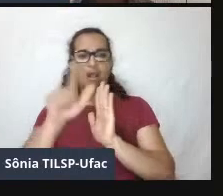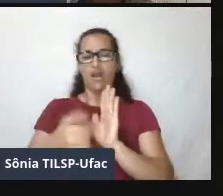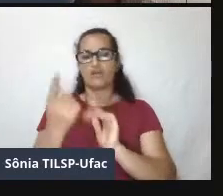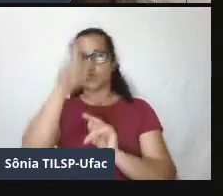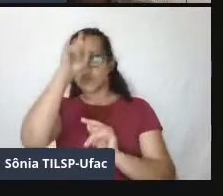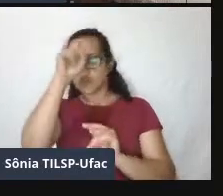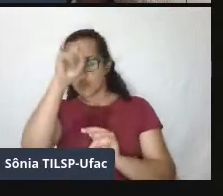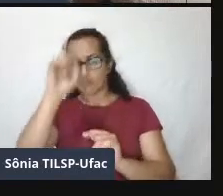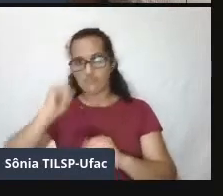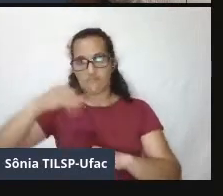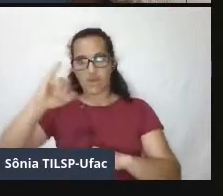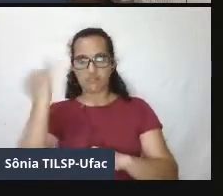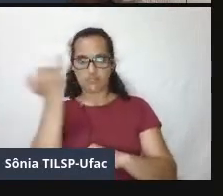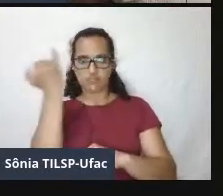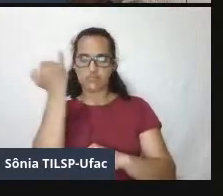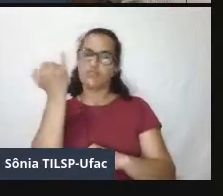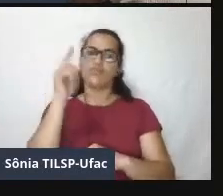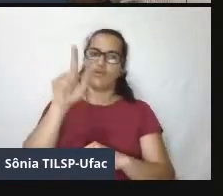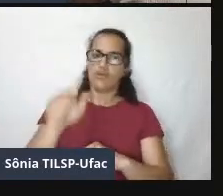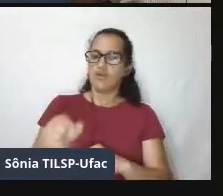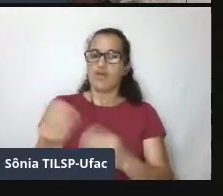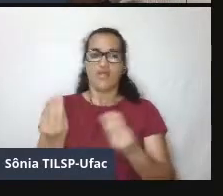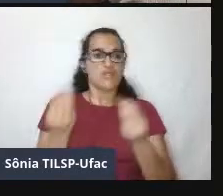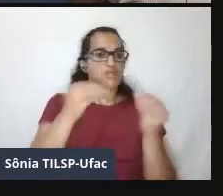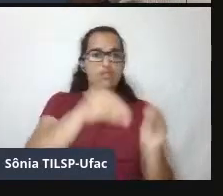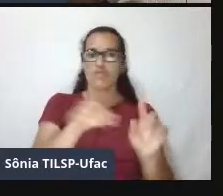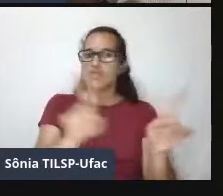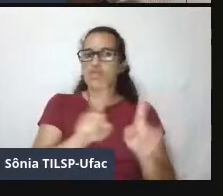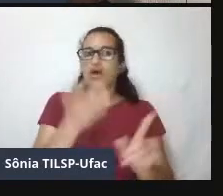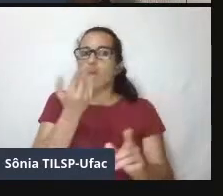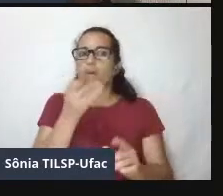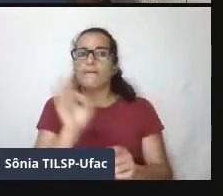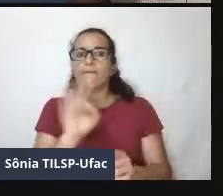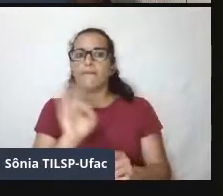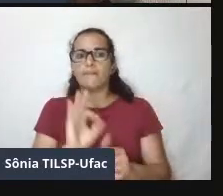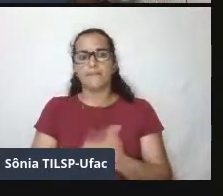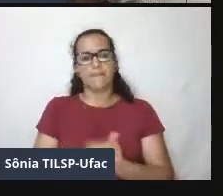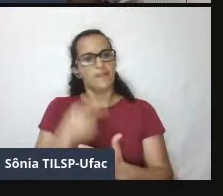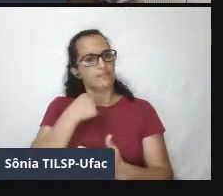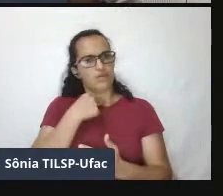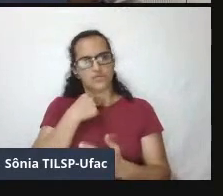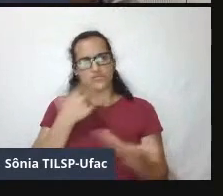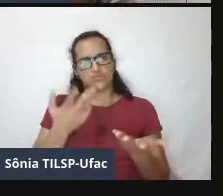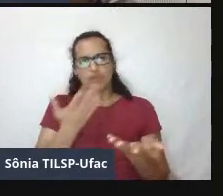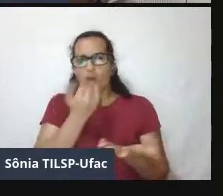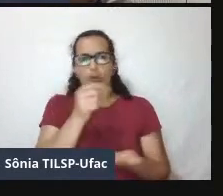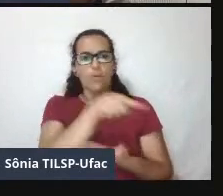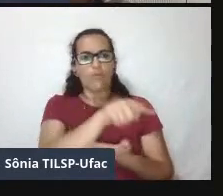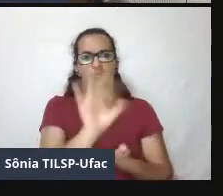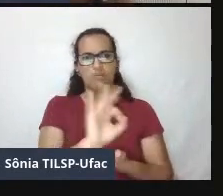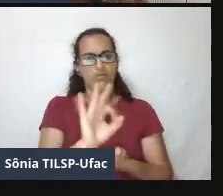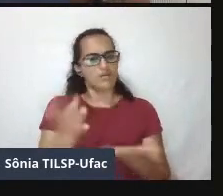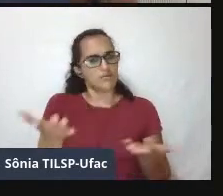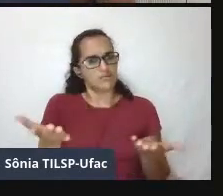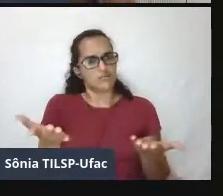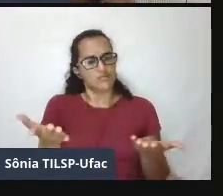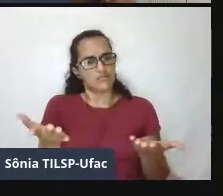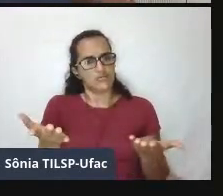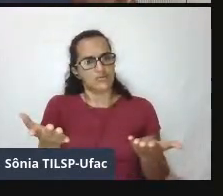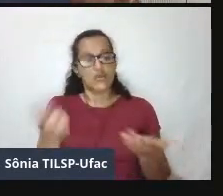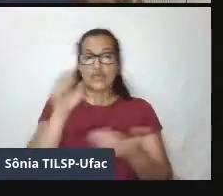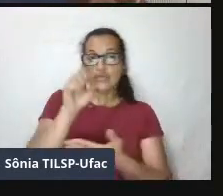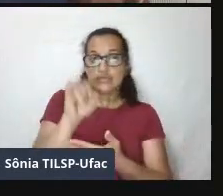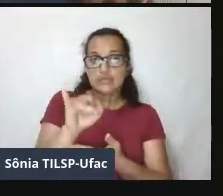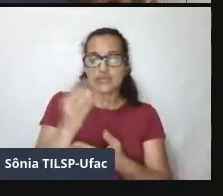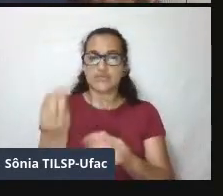não recomendava alimentação na prona. Aí eu virei e falei, isso não pode acontecer. A gente não pode permitir que isso aconteça. Se a recomendação para a prona